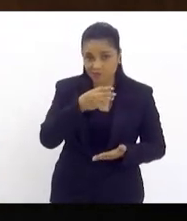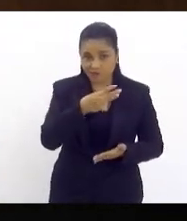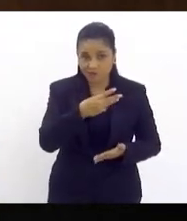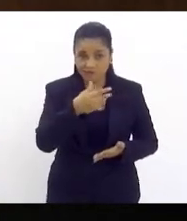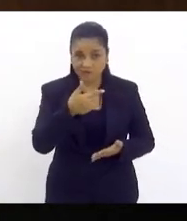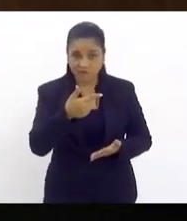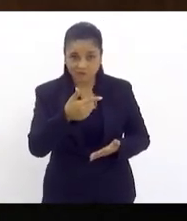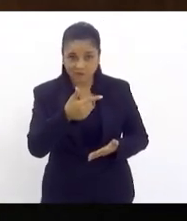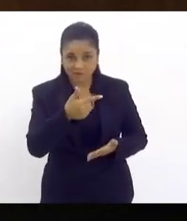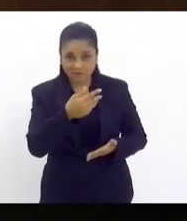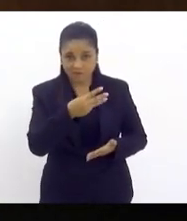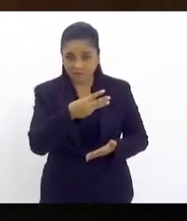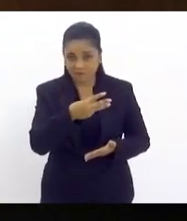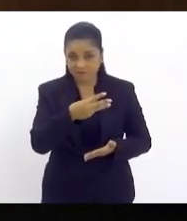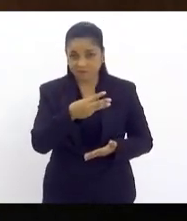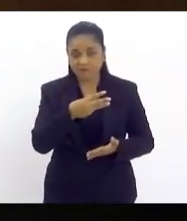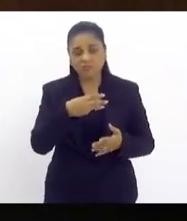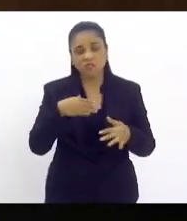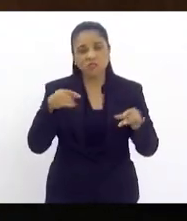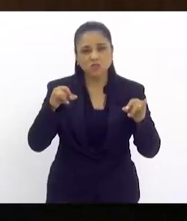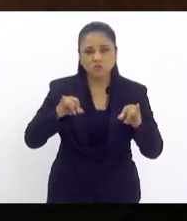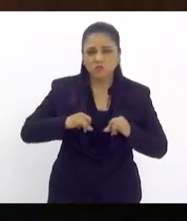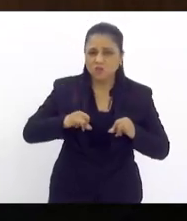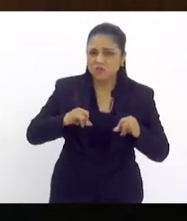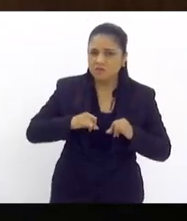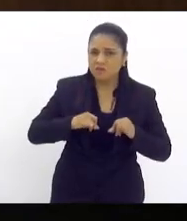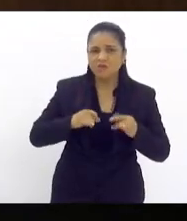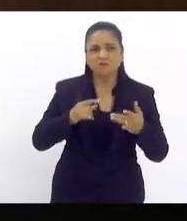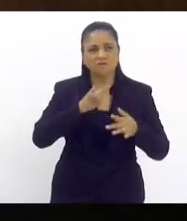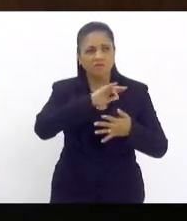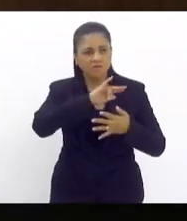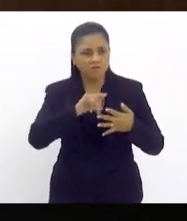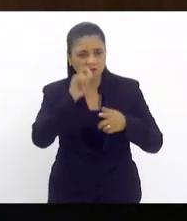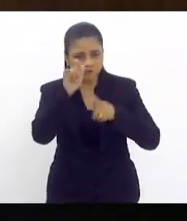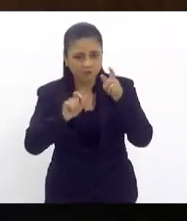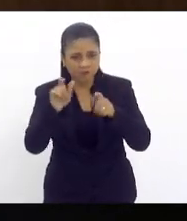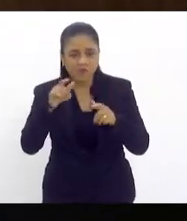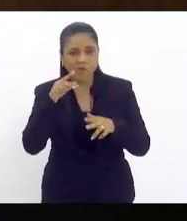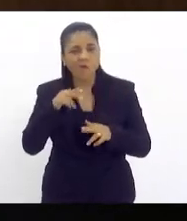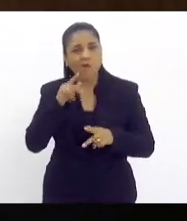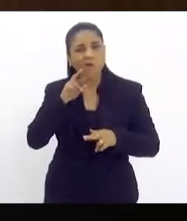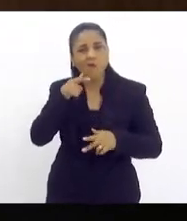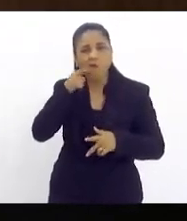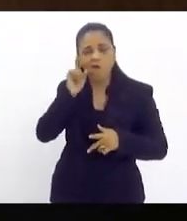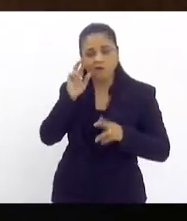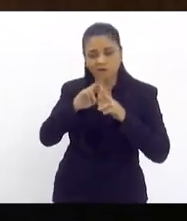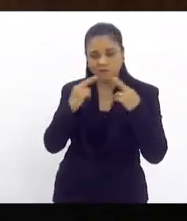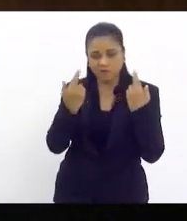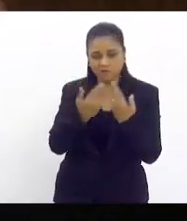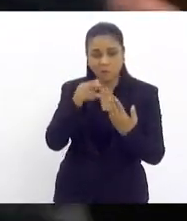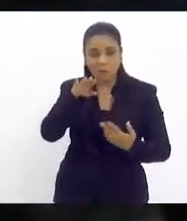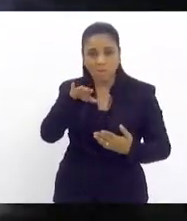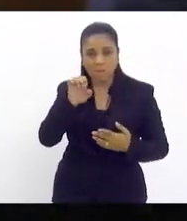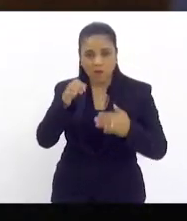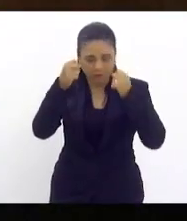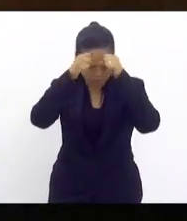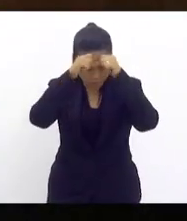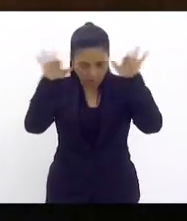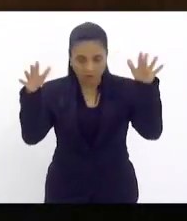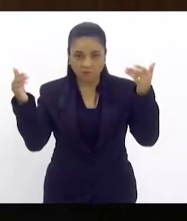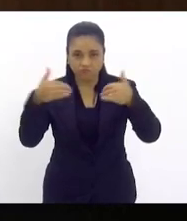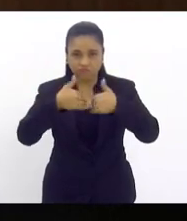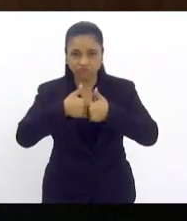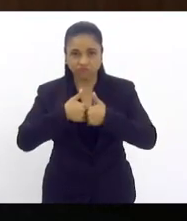e tanto sofrimento. Ontem mesmo eu estava reunida com mães de autistas na nossa obra social